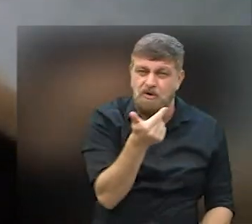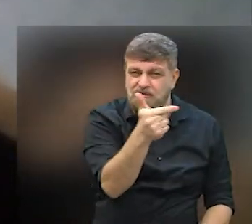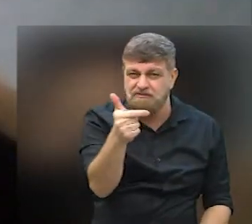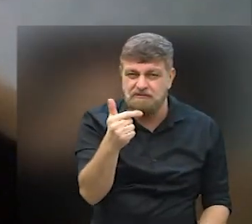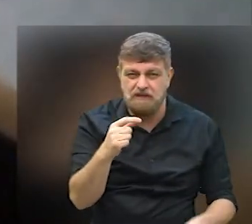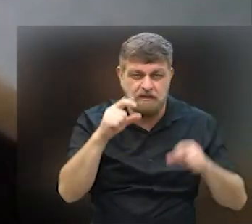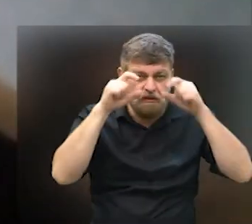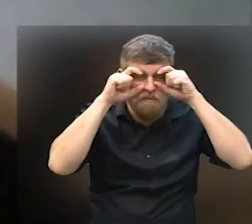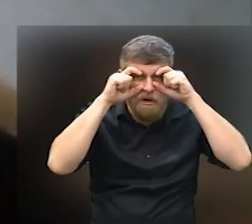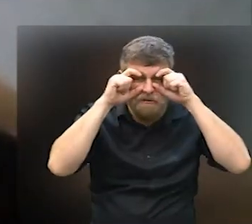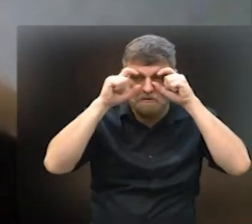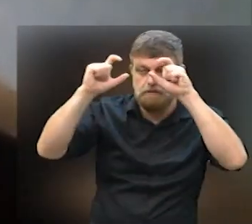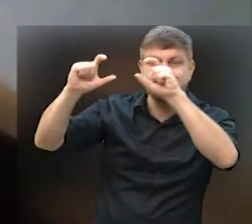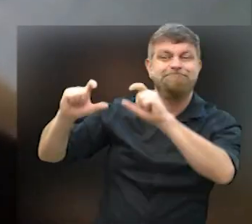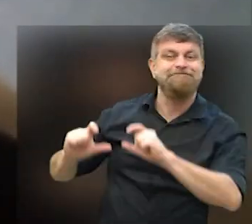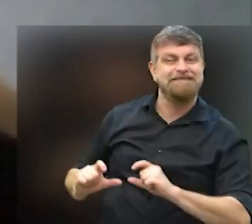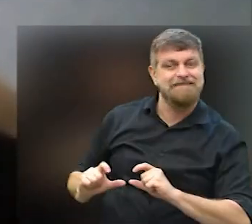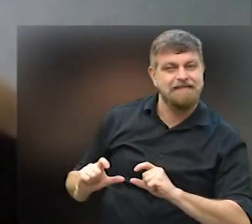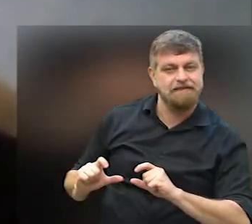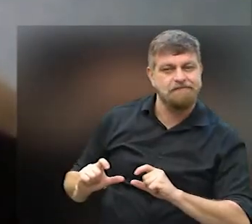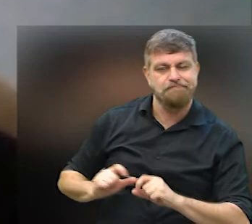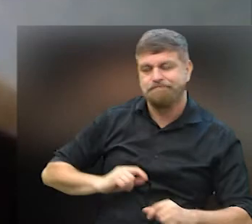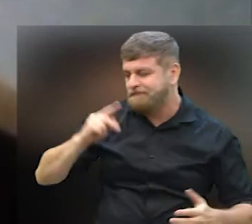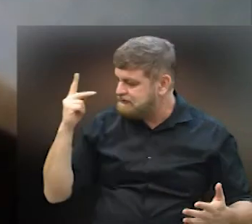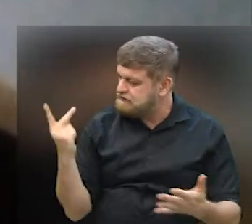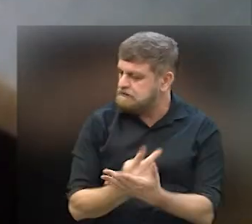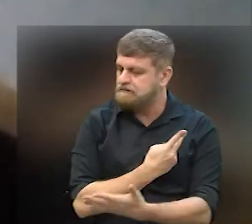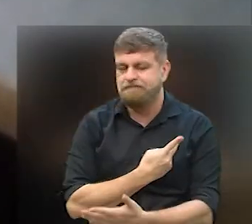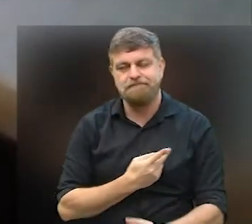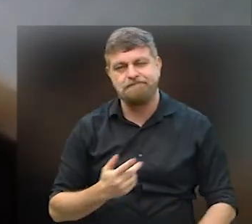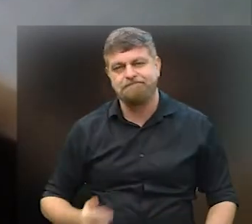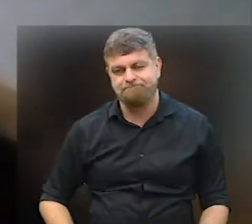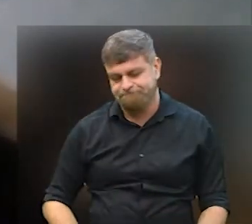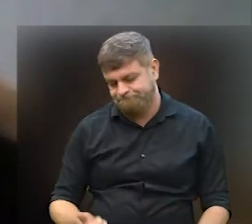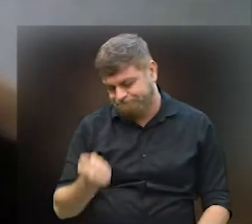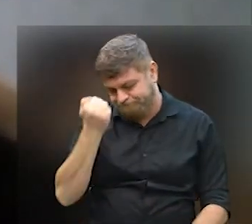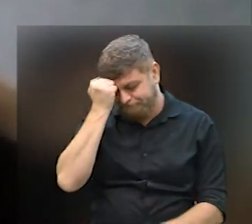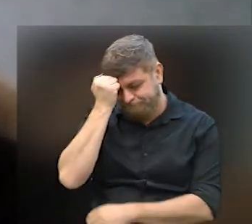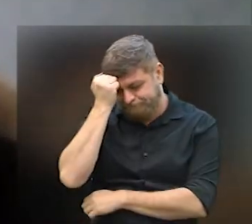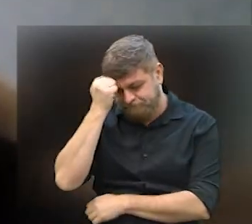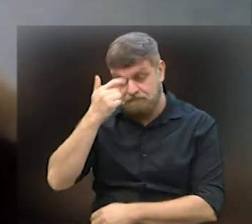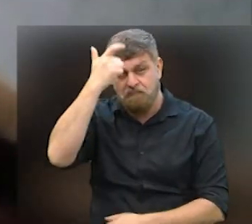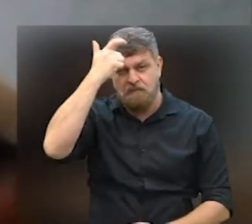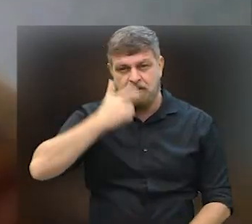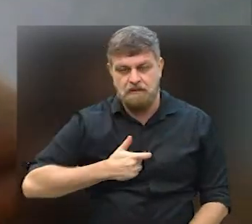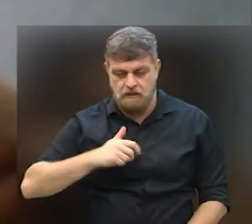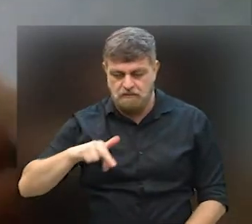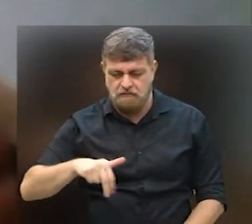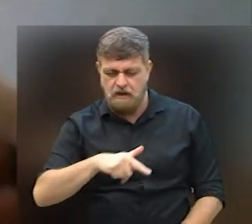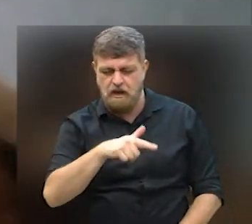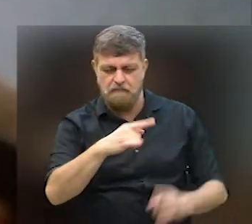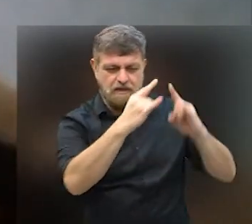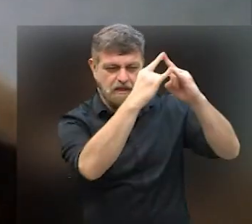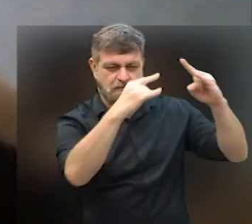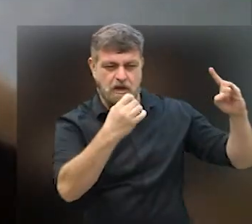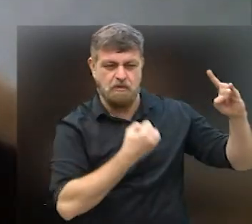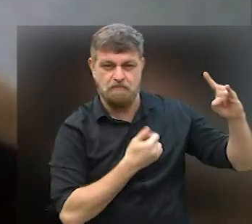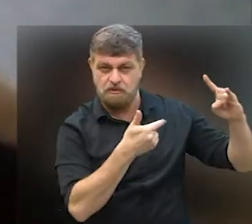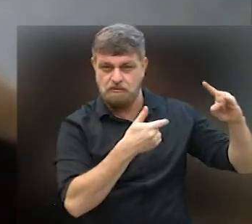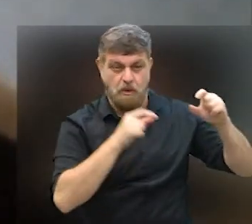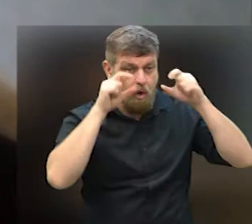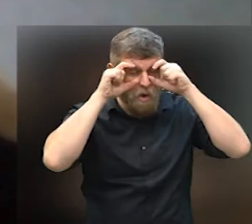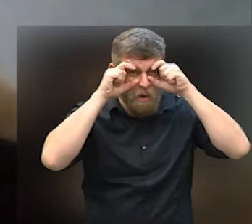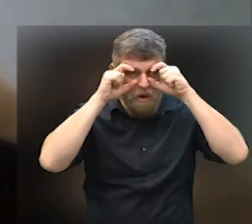sol aqui hoje. E aí foi o meu grande erro, Eu caminhei até o campo 2 sem o